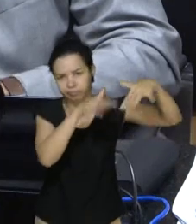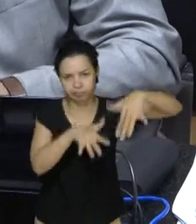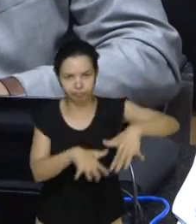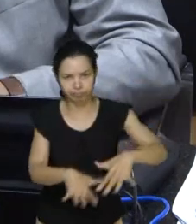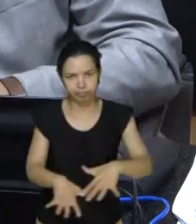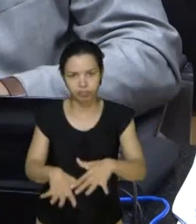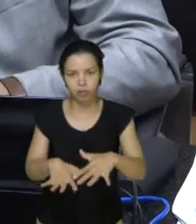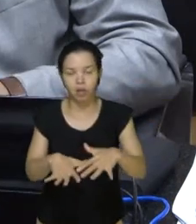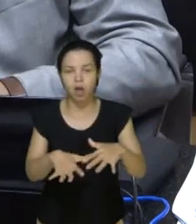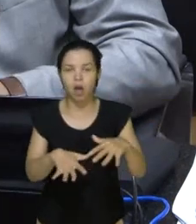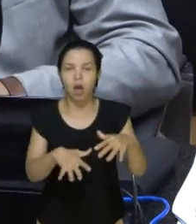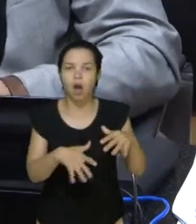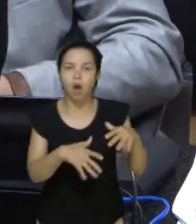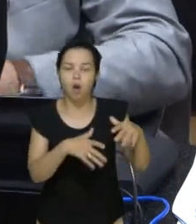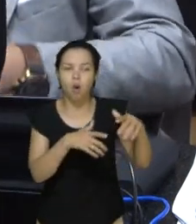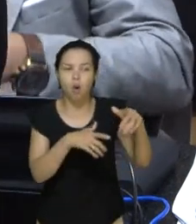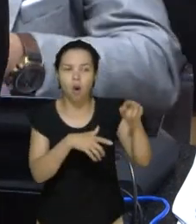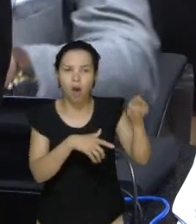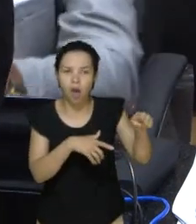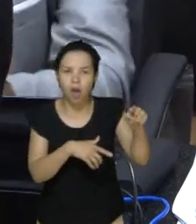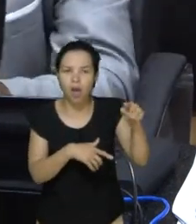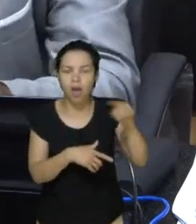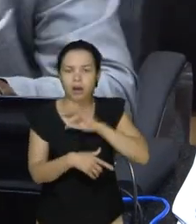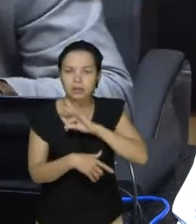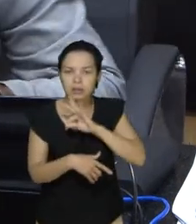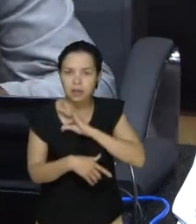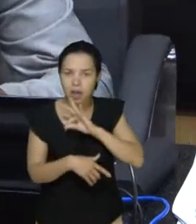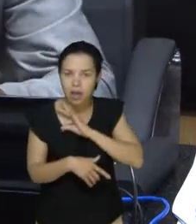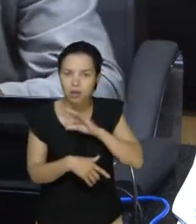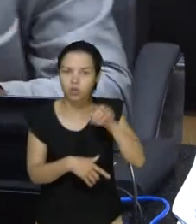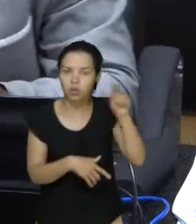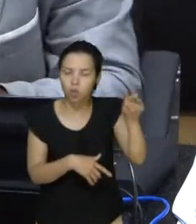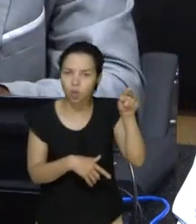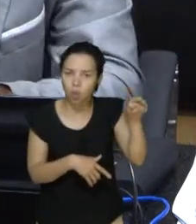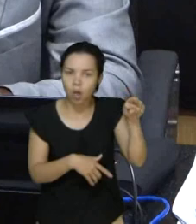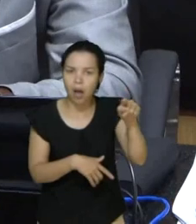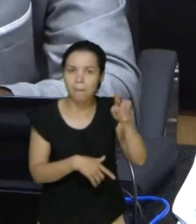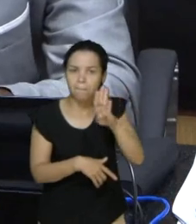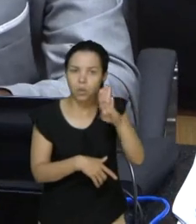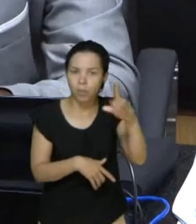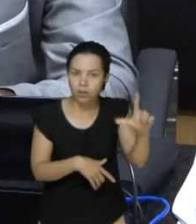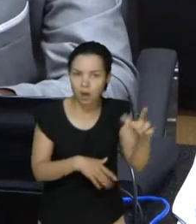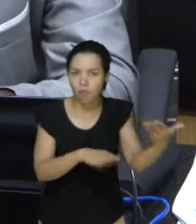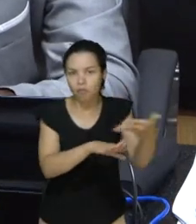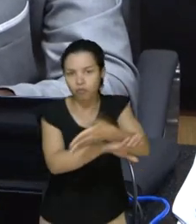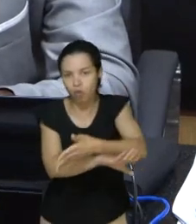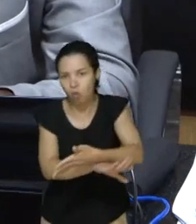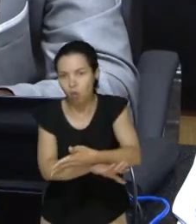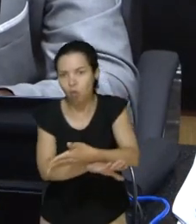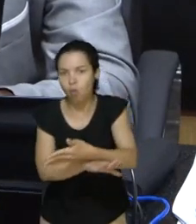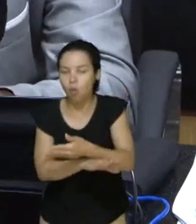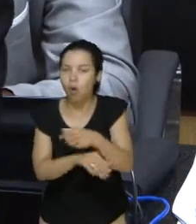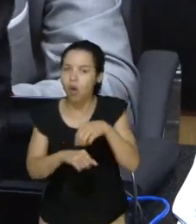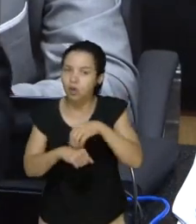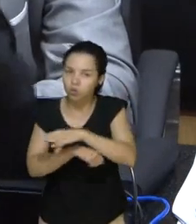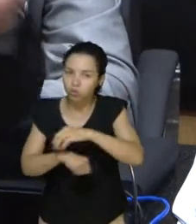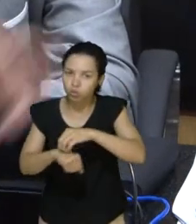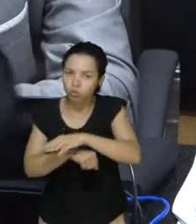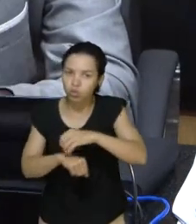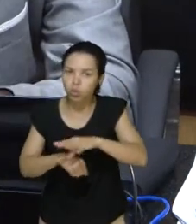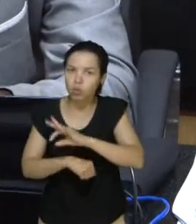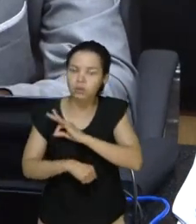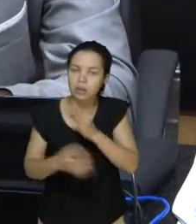lá de Blumenau, que tinham passado por Blumenau, e fizeram sugestões de tecnologias com